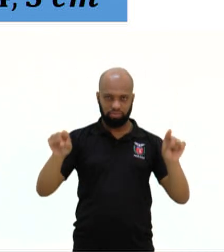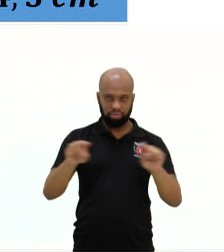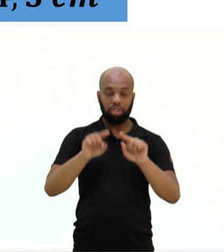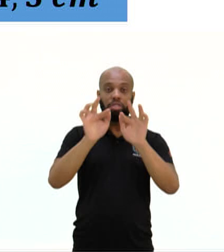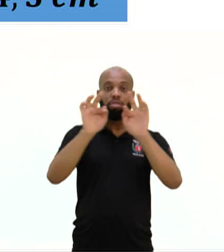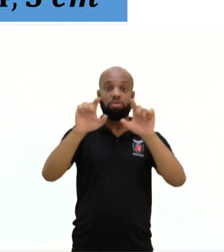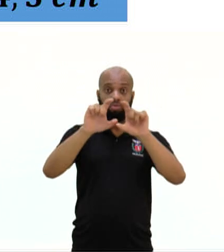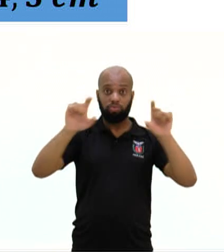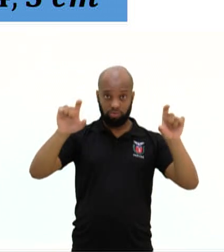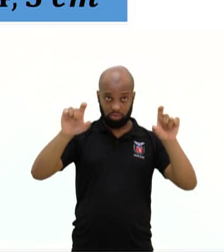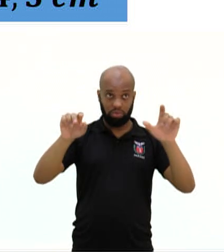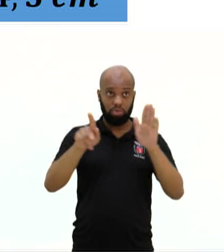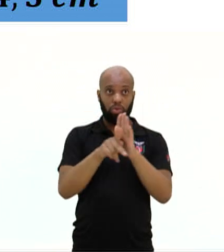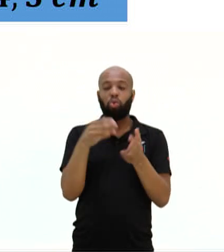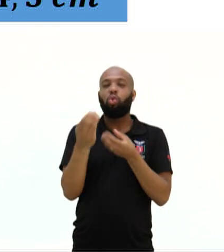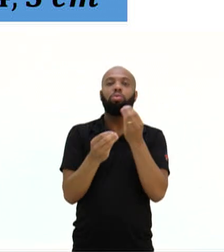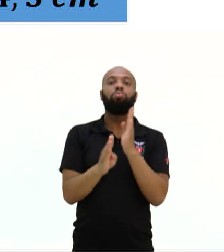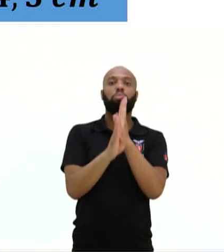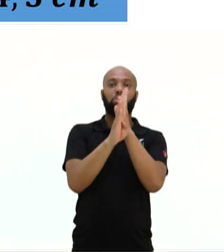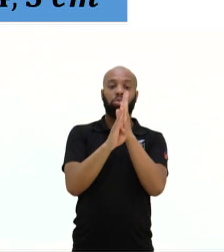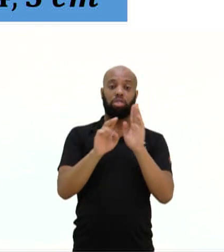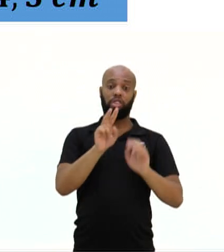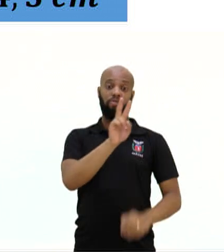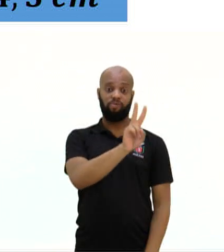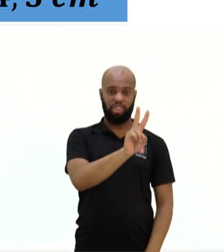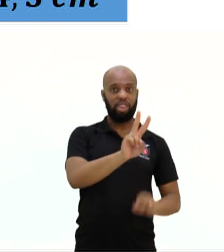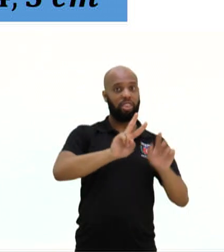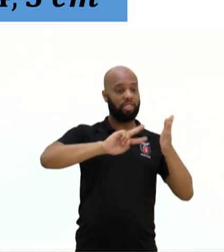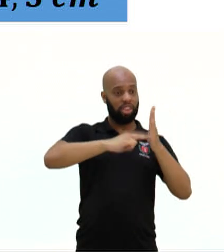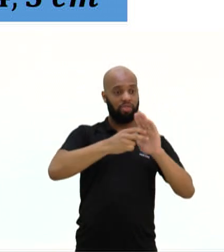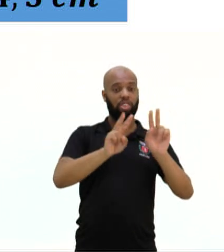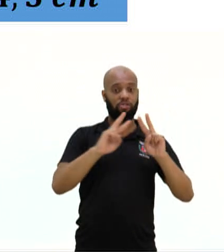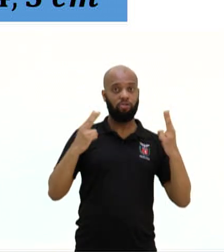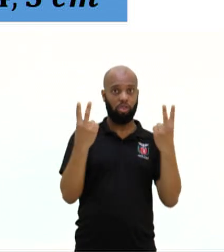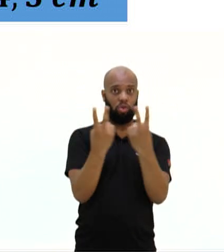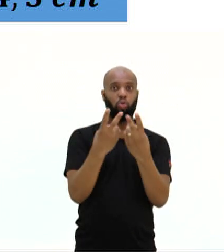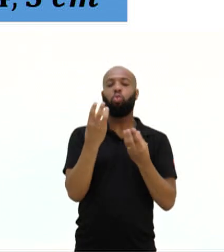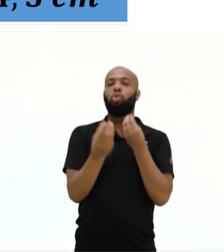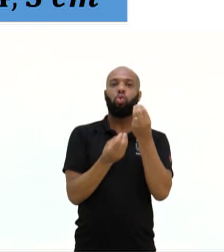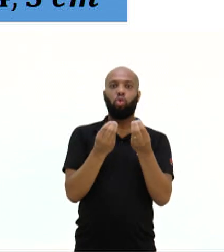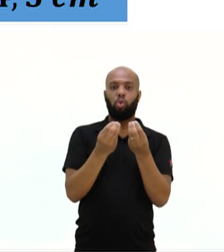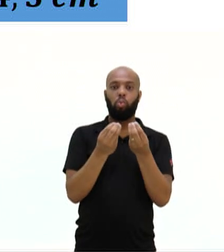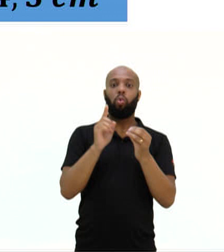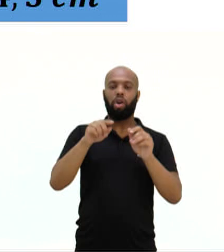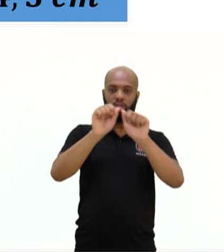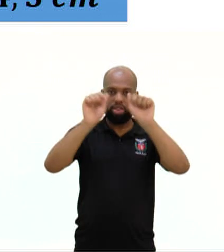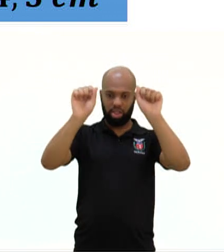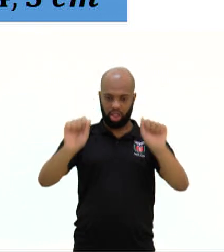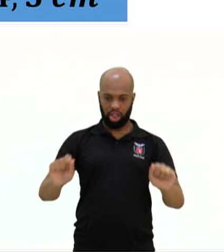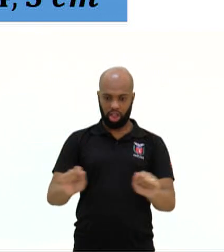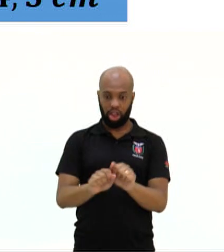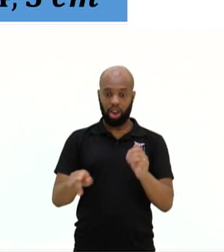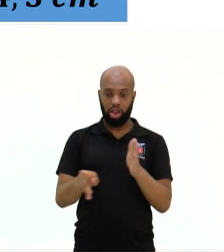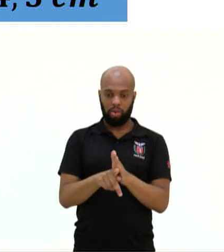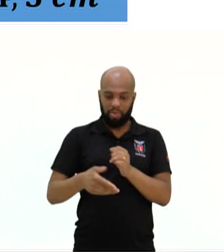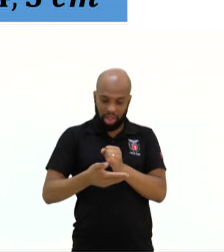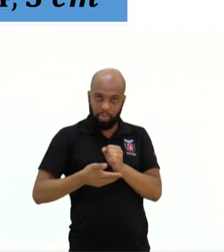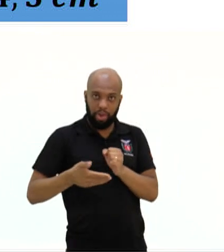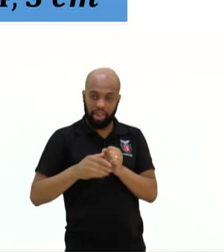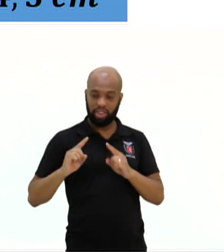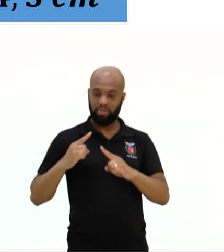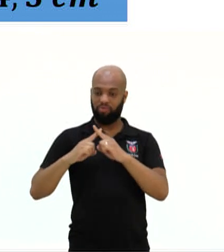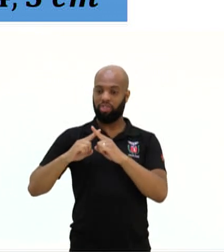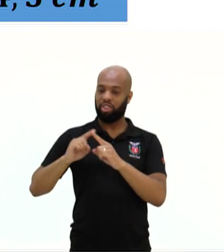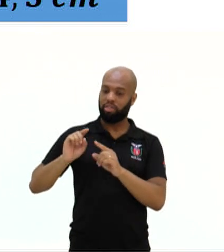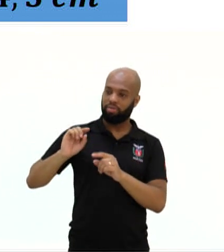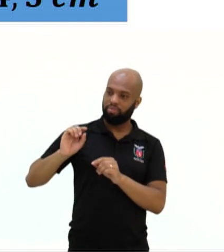é calculado pela área da base vezes a altura, tá? Então, observe aqui, a professora já colocou um exemplo para vocês, para ver que não é